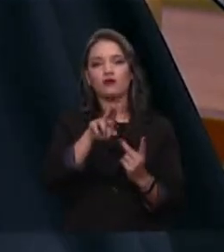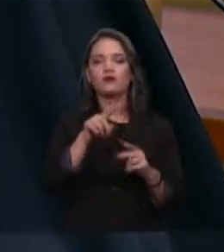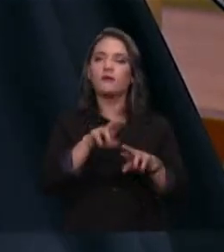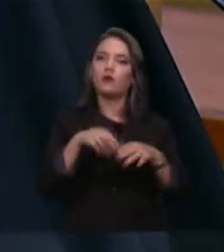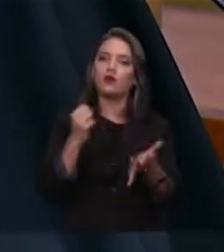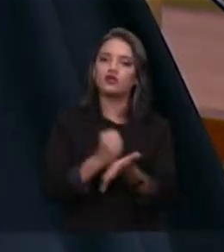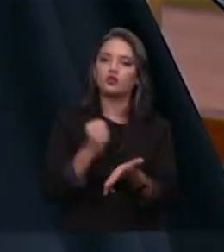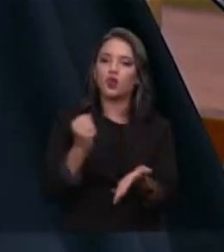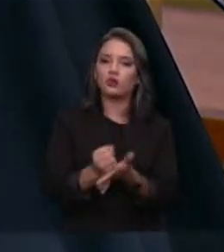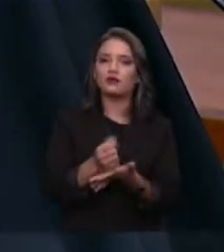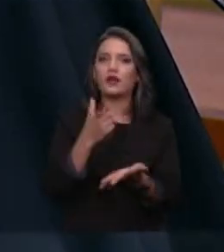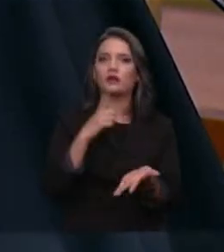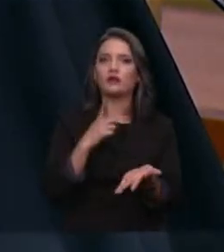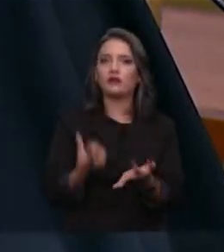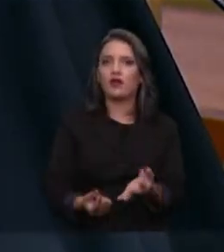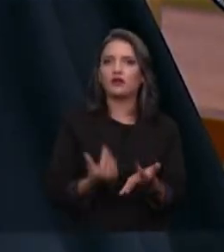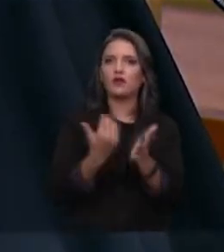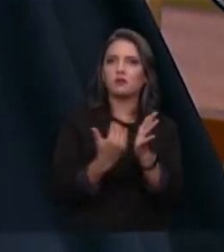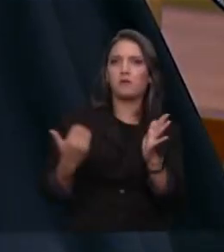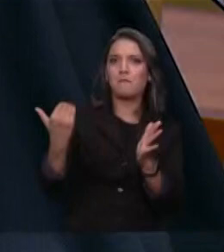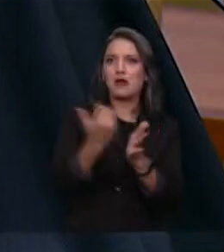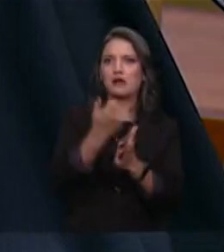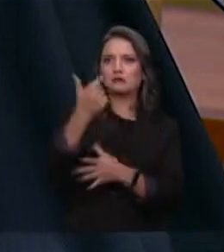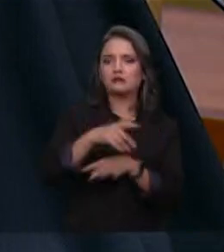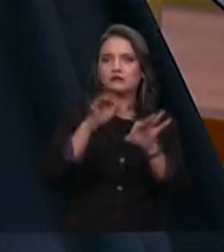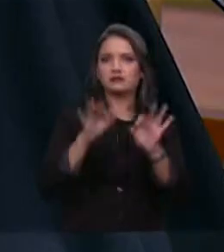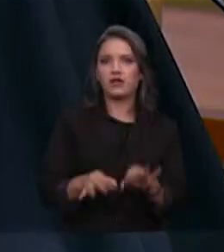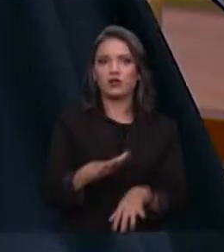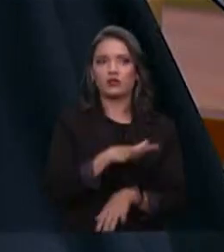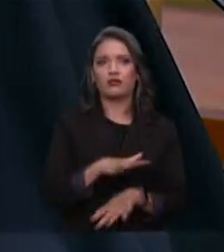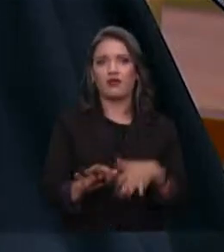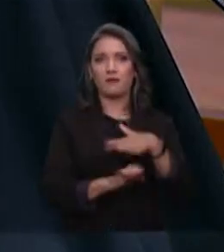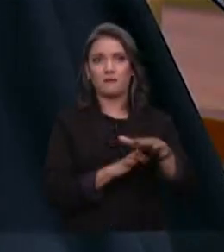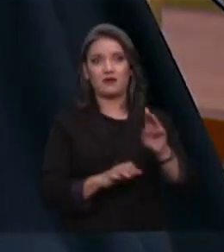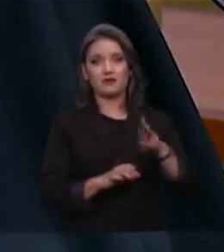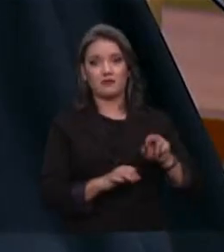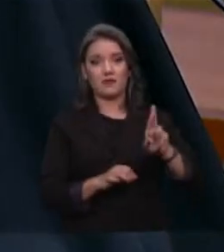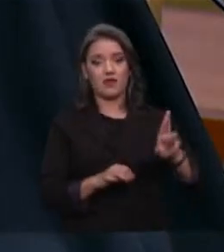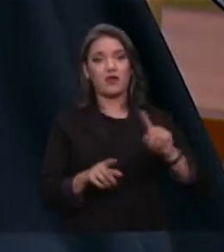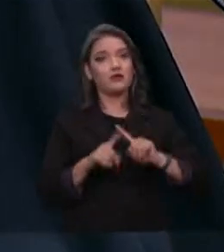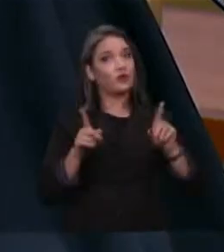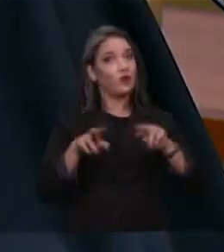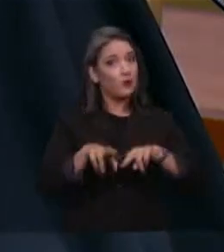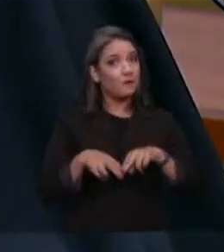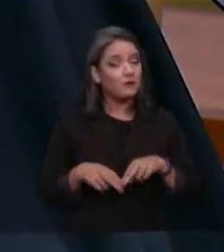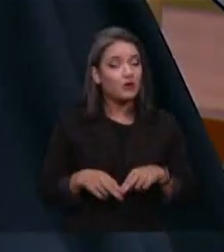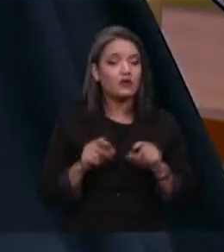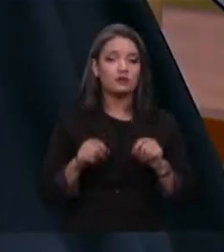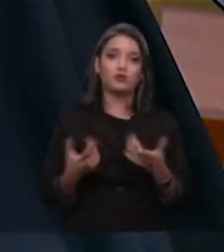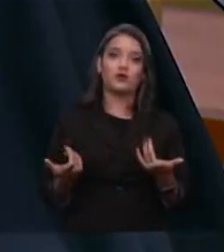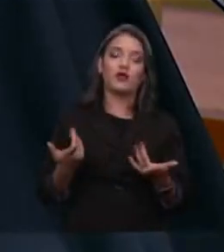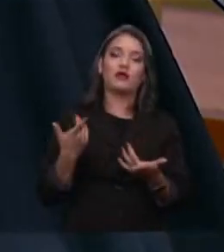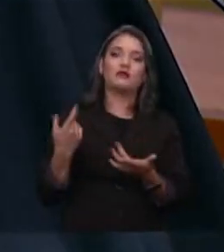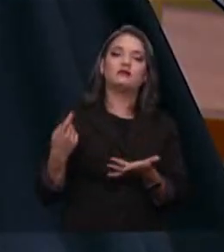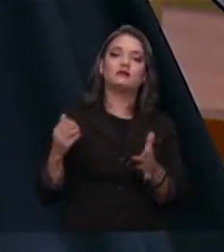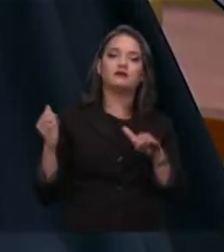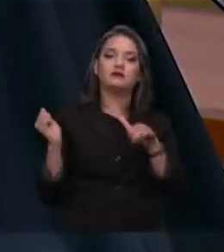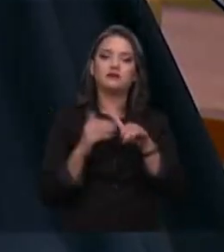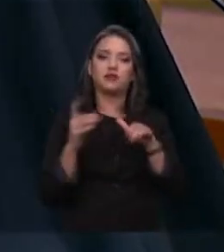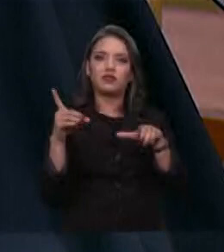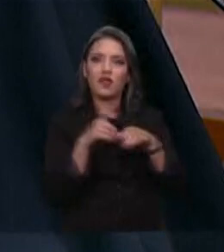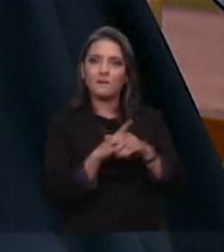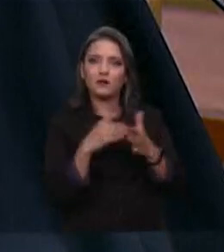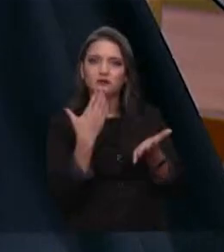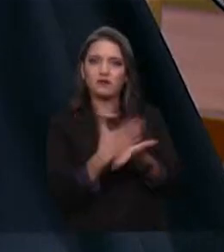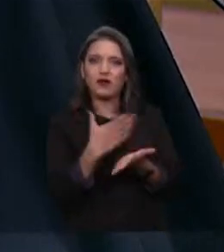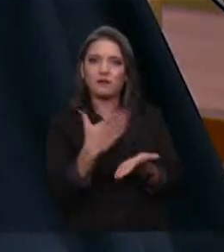contratos supostamente superfaturados celebrados no âmbito da BR Distribuidora, o que impede o pretendido reconhecimento de que os depósitos fracionados